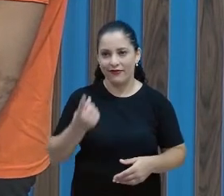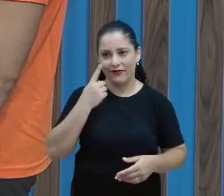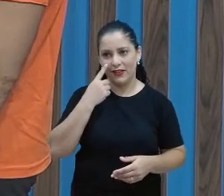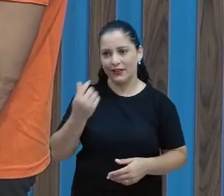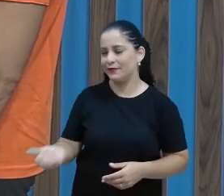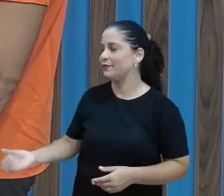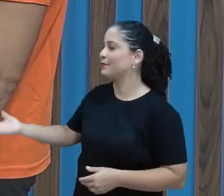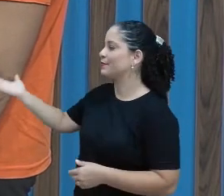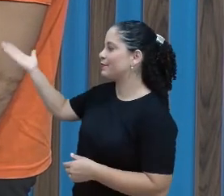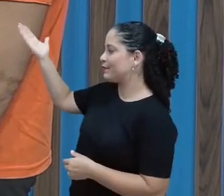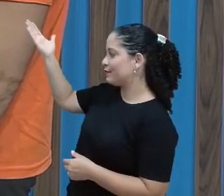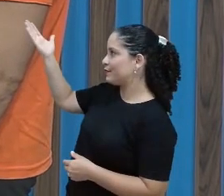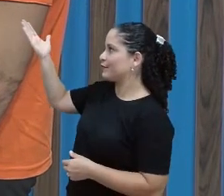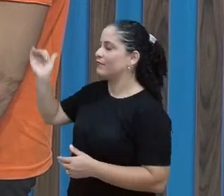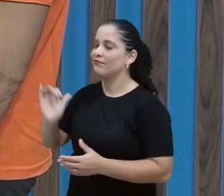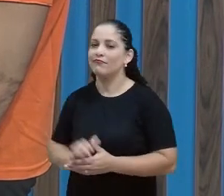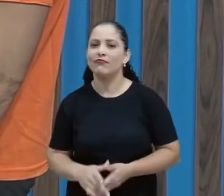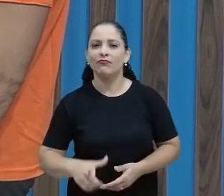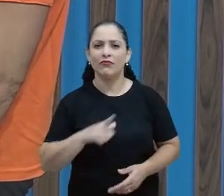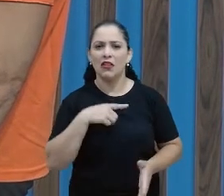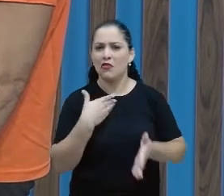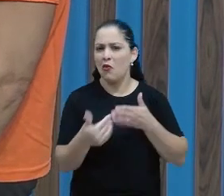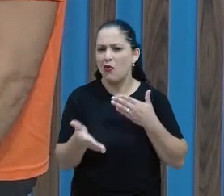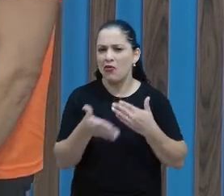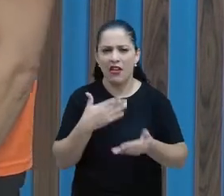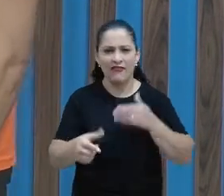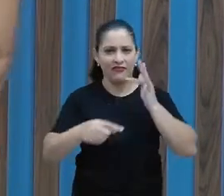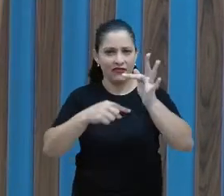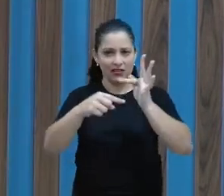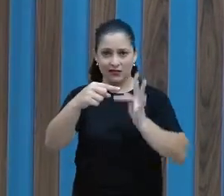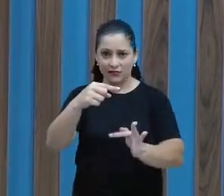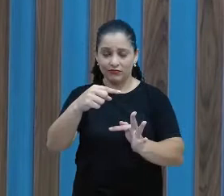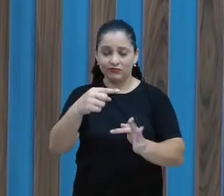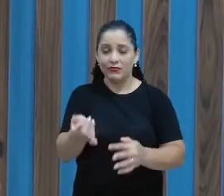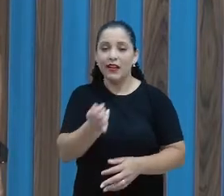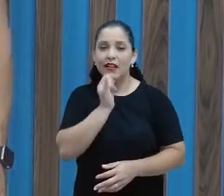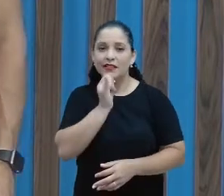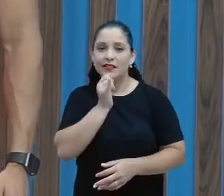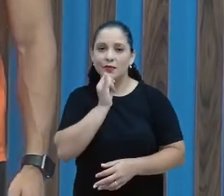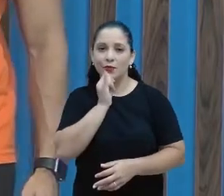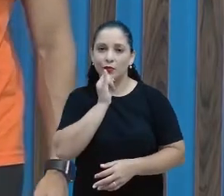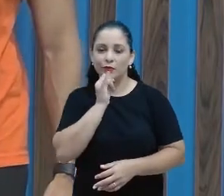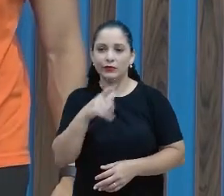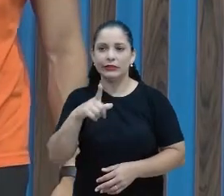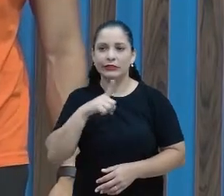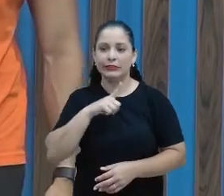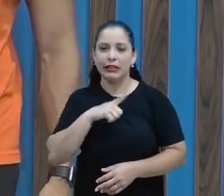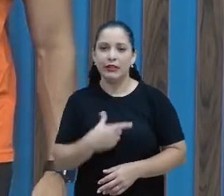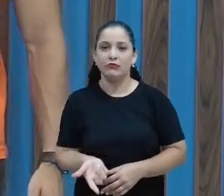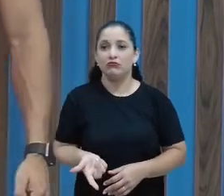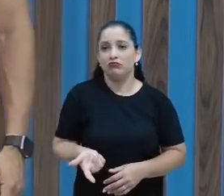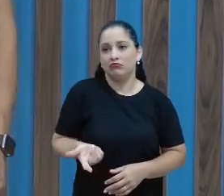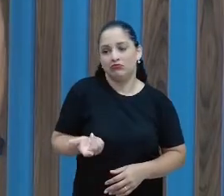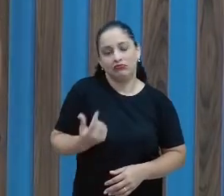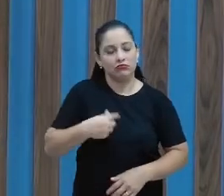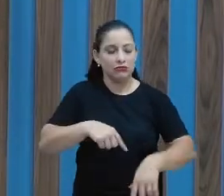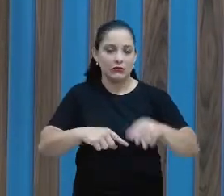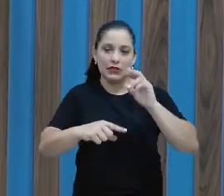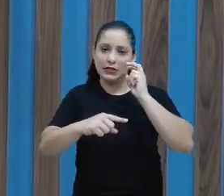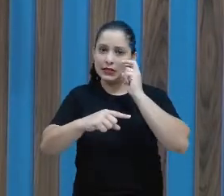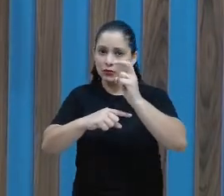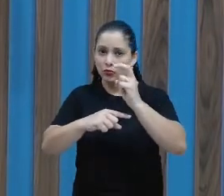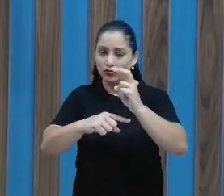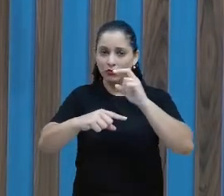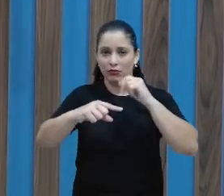ó, qualquer fração, certo? Por exemplo, posso colocar uma fração com 5 no numerador e o 10 no